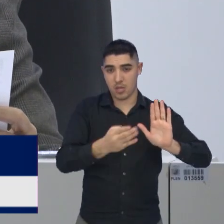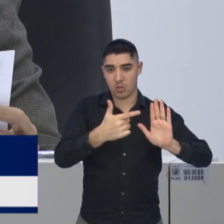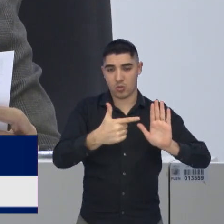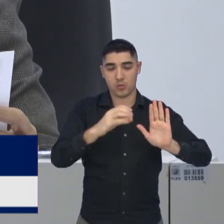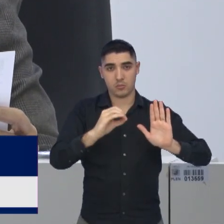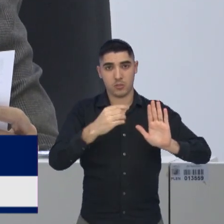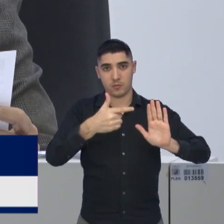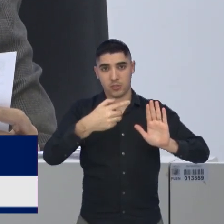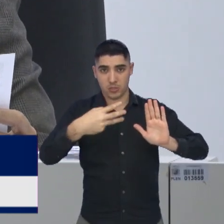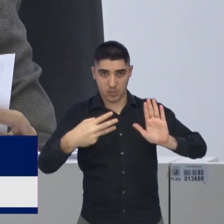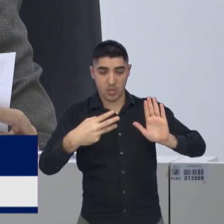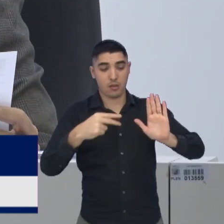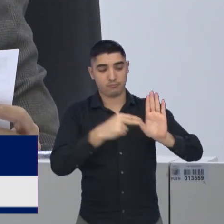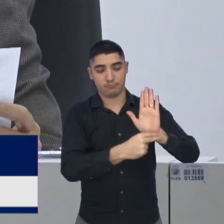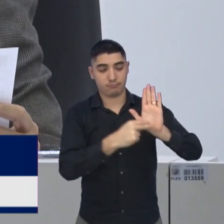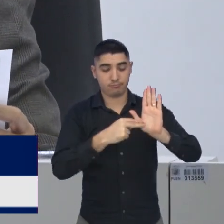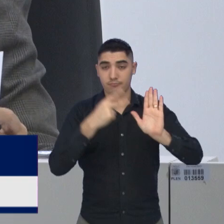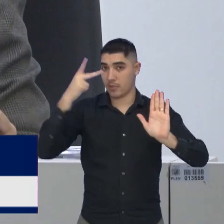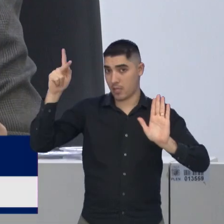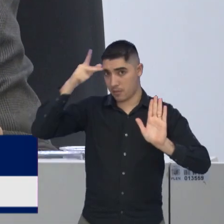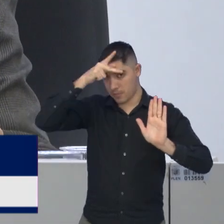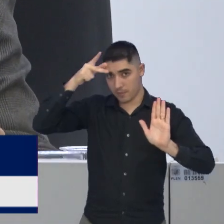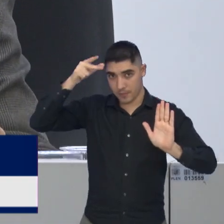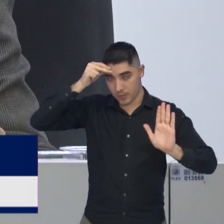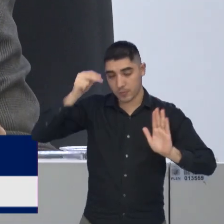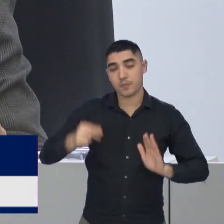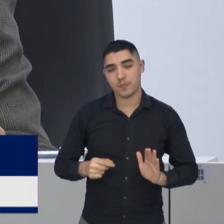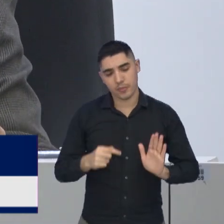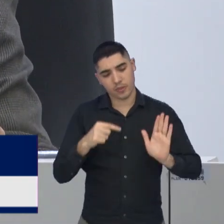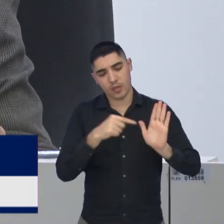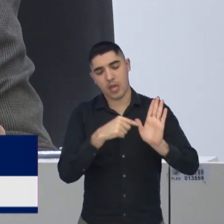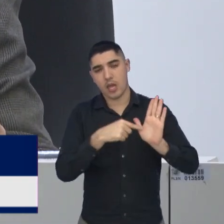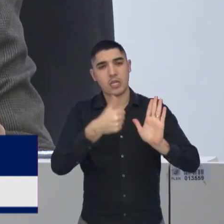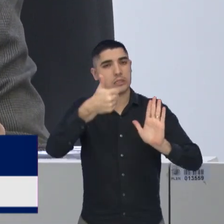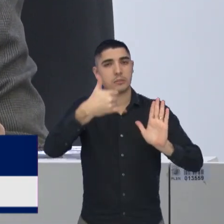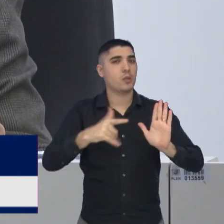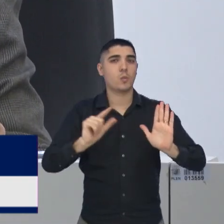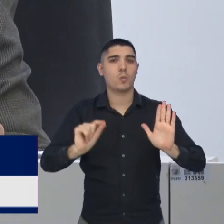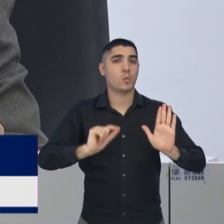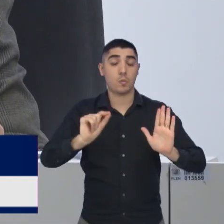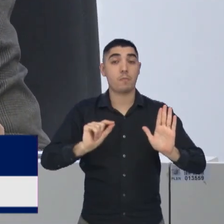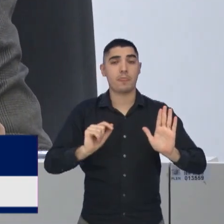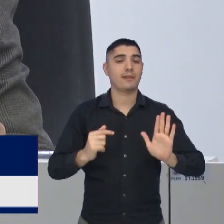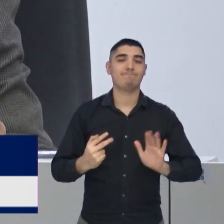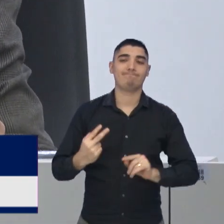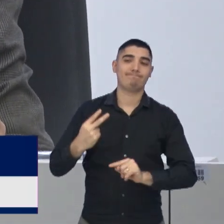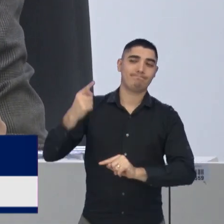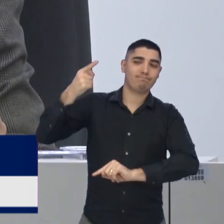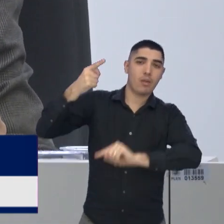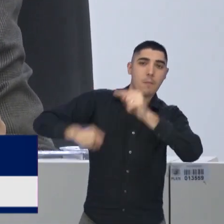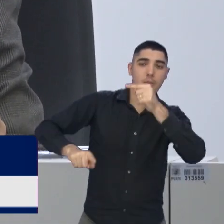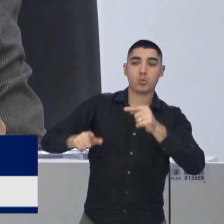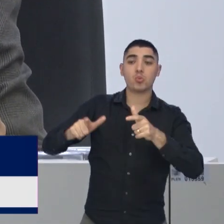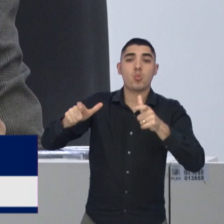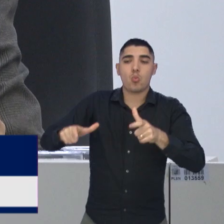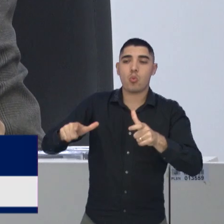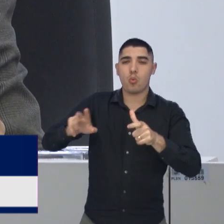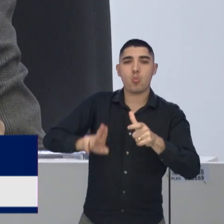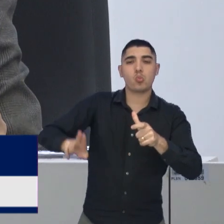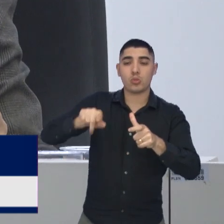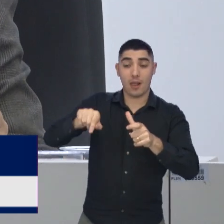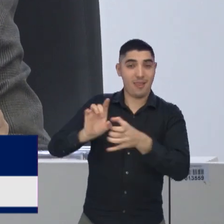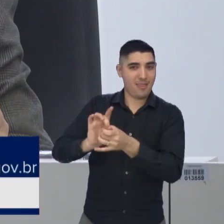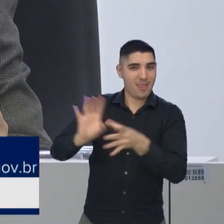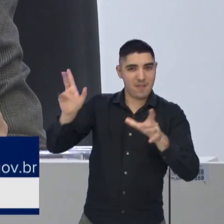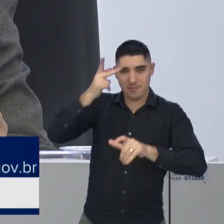363/2023, autoria do Poder Executivo. Estabelece a proibição do uso de espaços públicos e vias